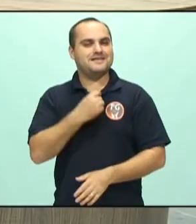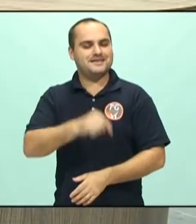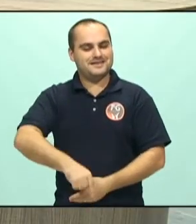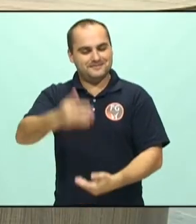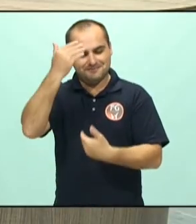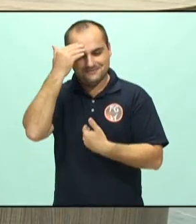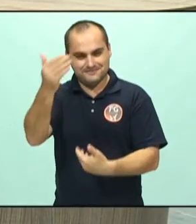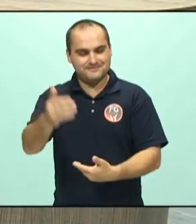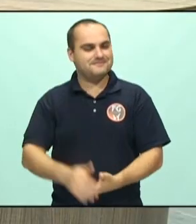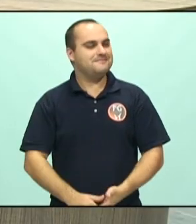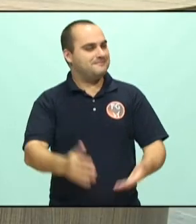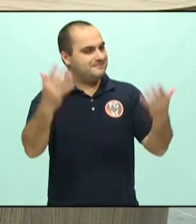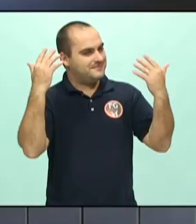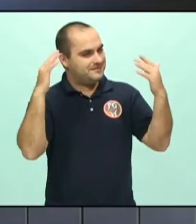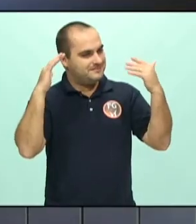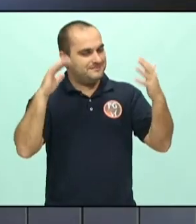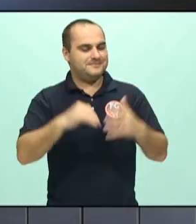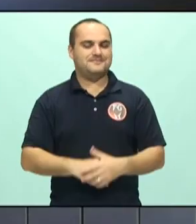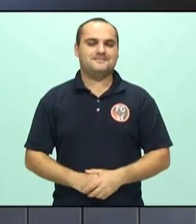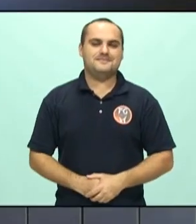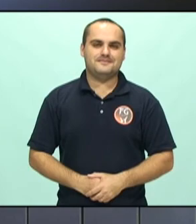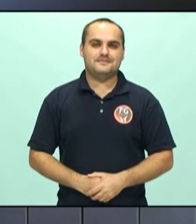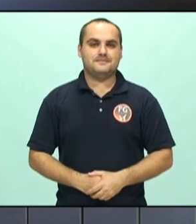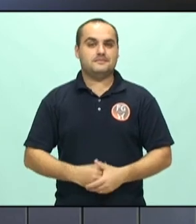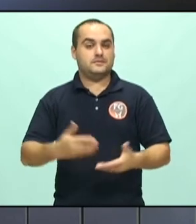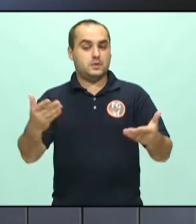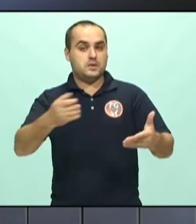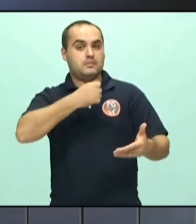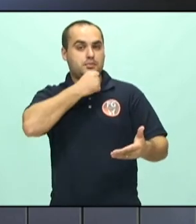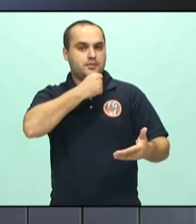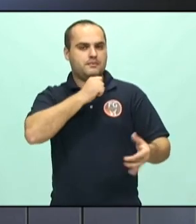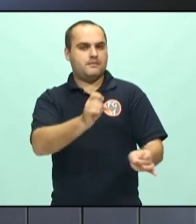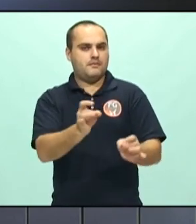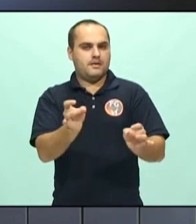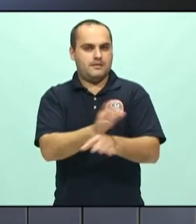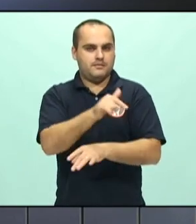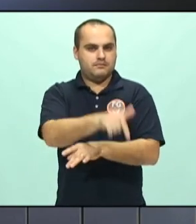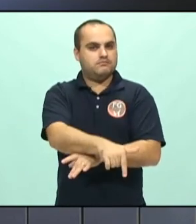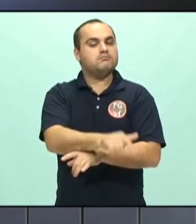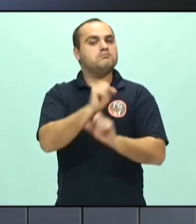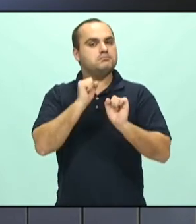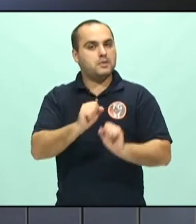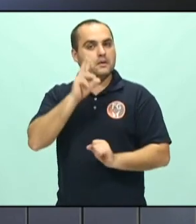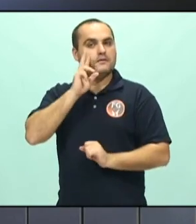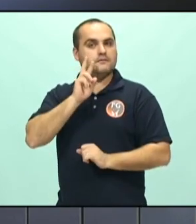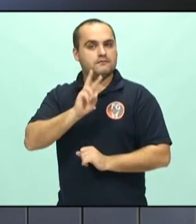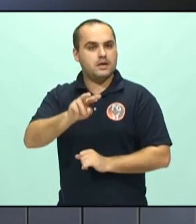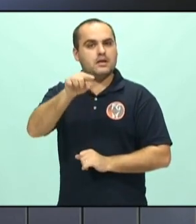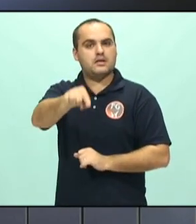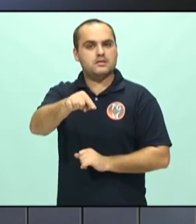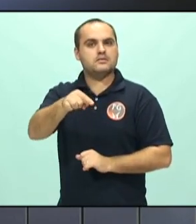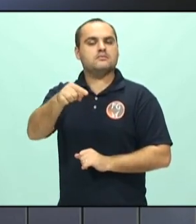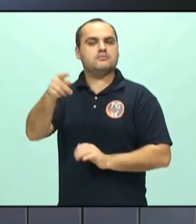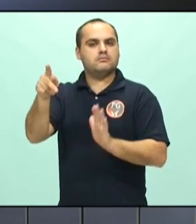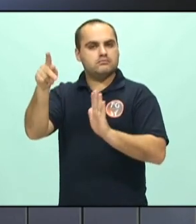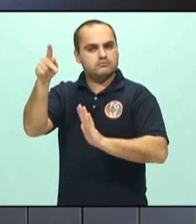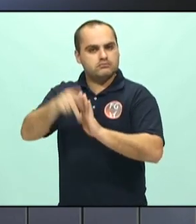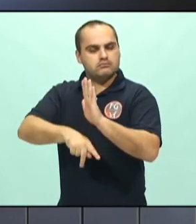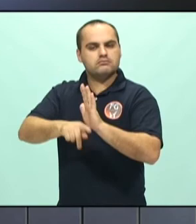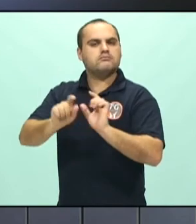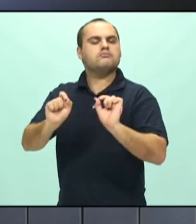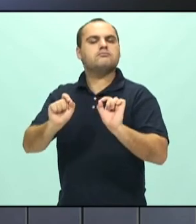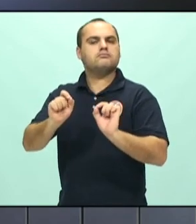obrigado. Parabéns. Obrigado. Câmara Aberta de hoje fica por aqui. Você pode acompanhar este programa pelo